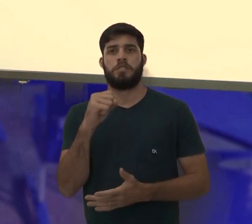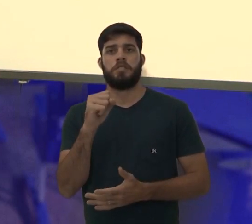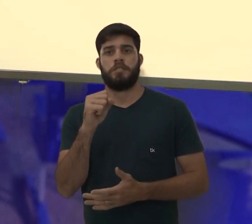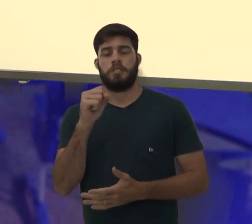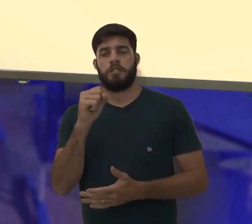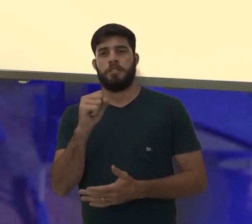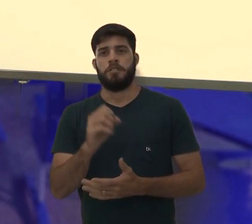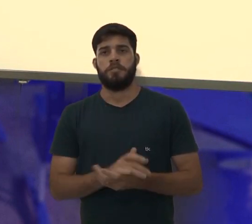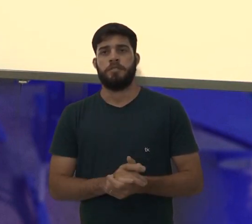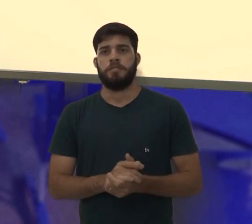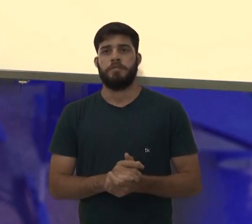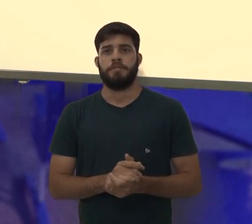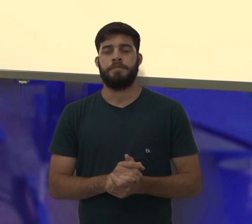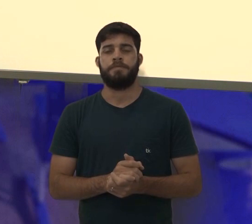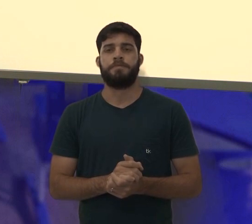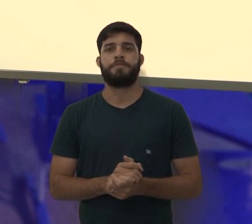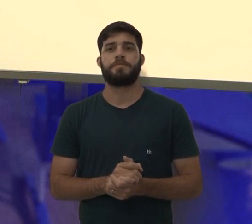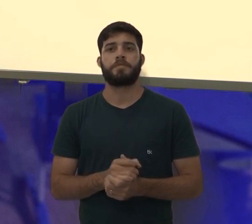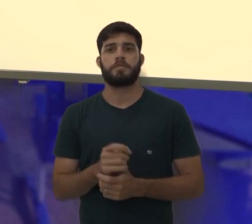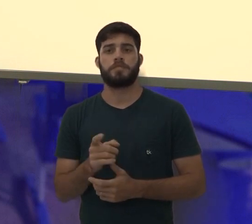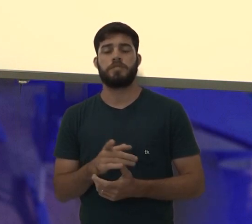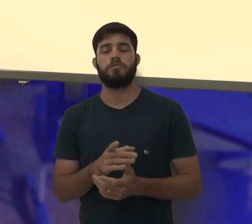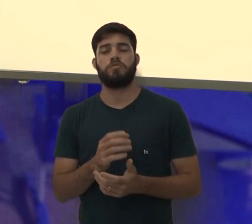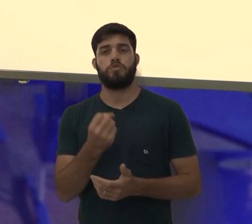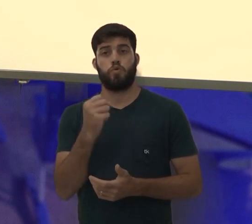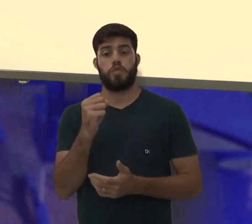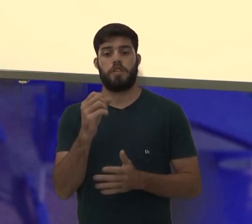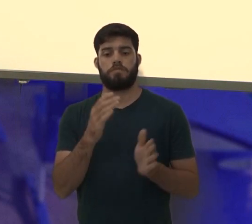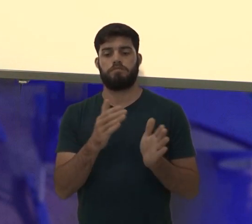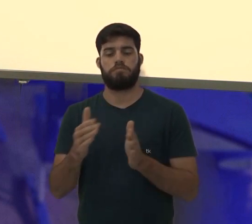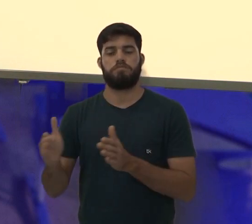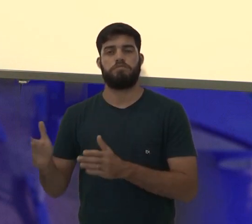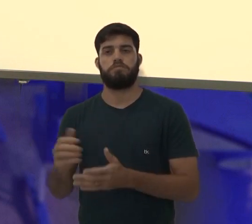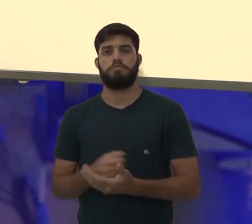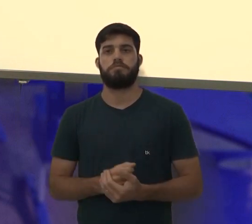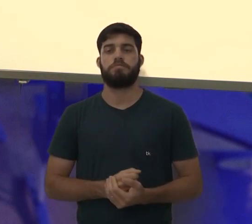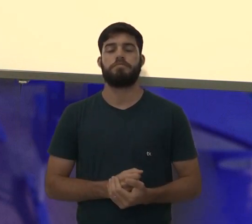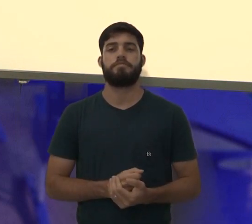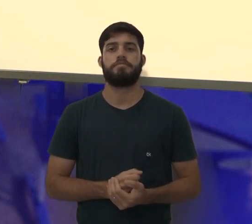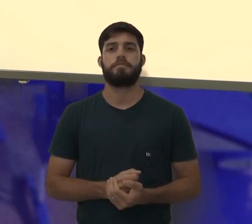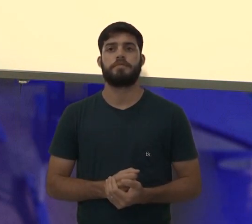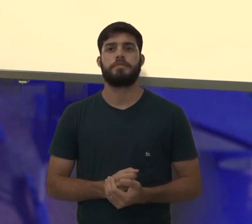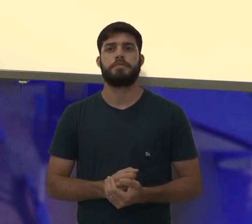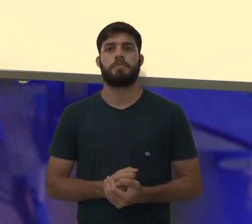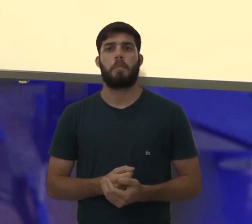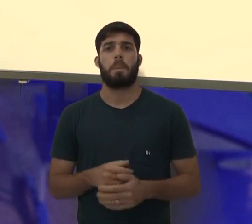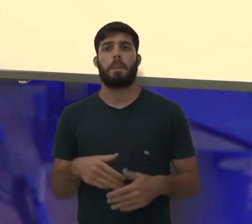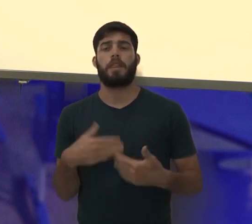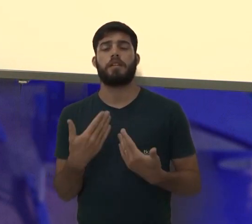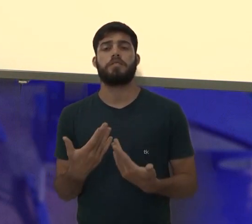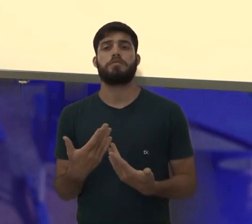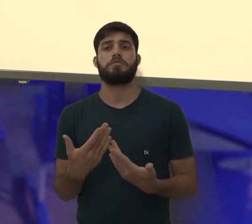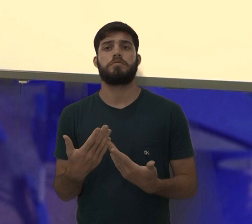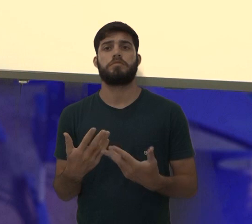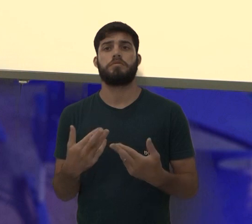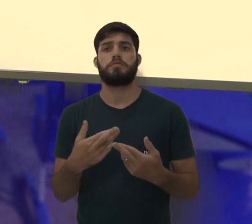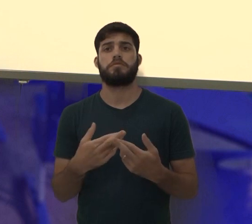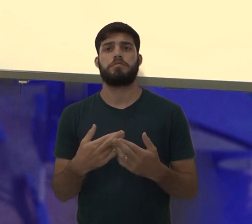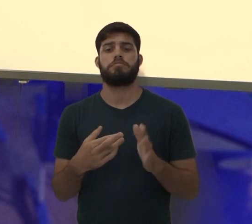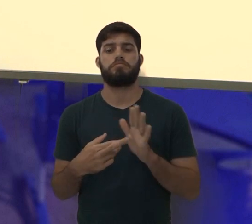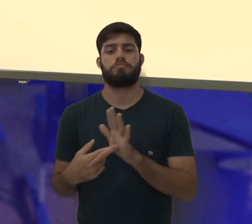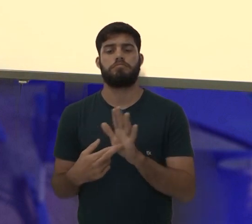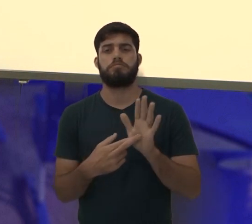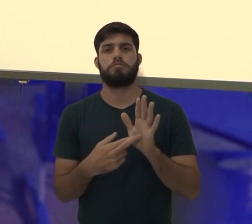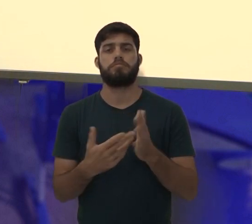oitavo termo, não é? O número 1 está no oitavo termo dessa sequência. E qual é a sua representação na forma de